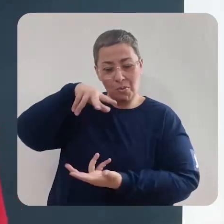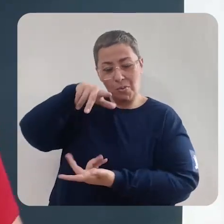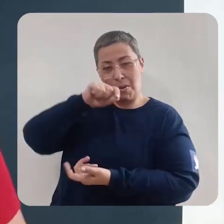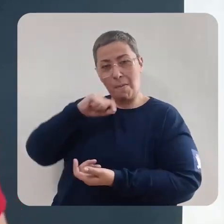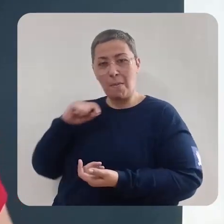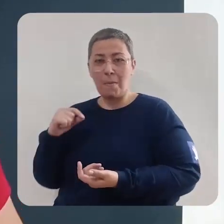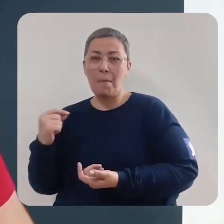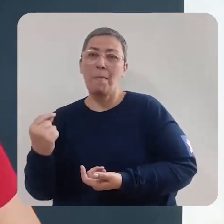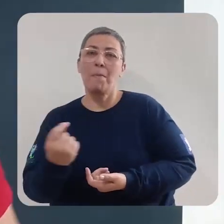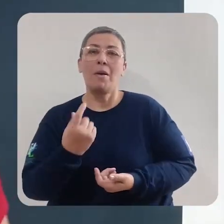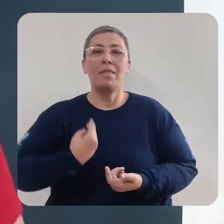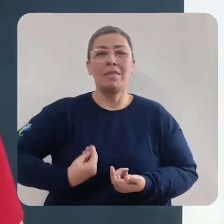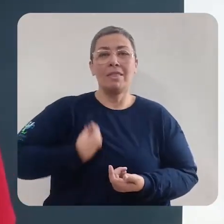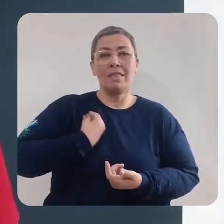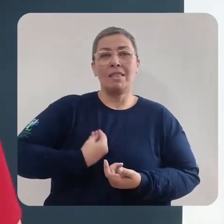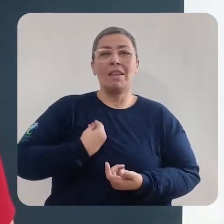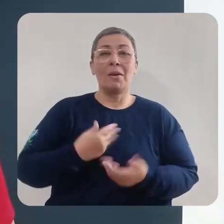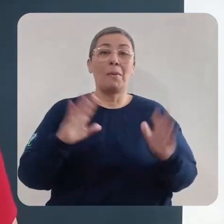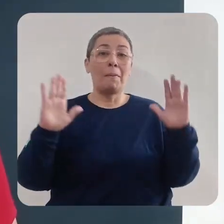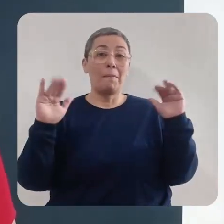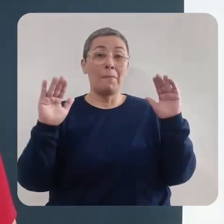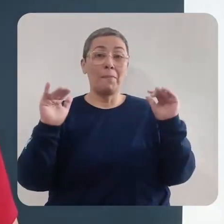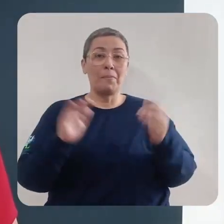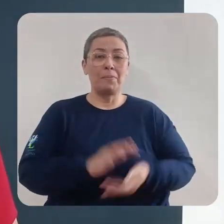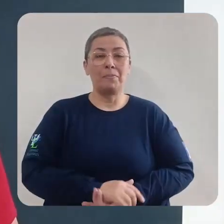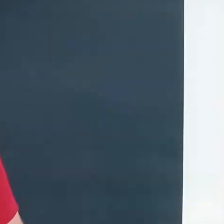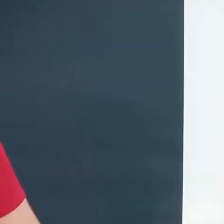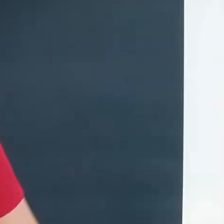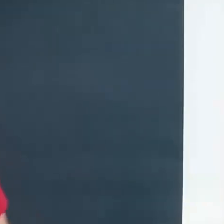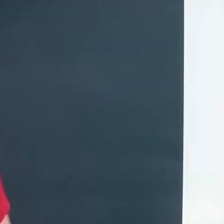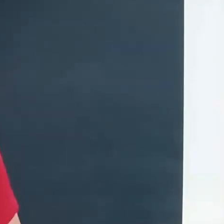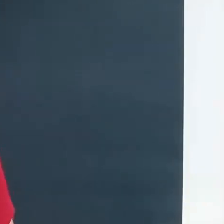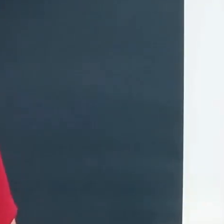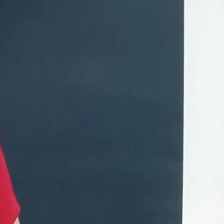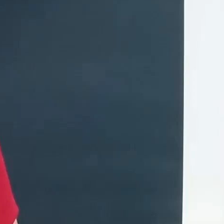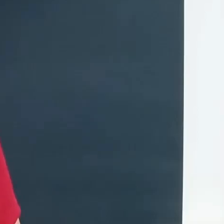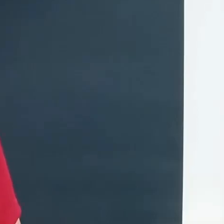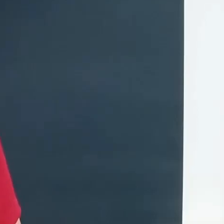grande planeta, desse grande mundo em que vivemos. Bye, bye!